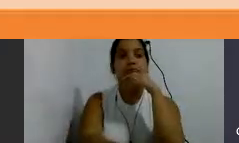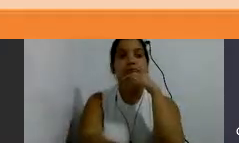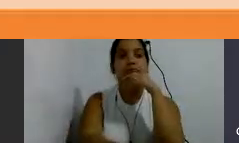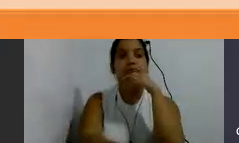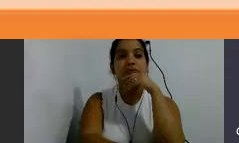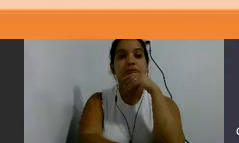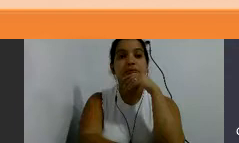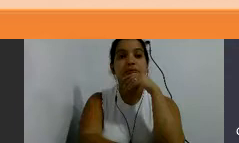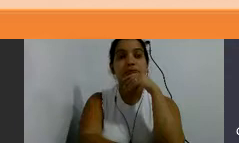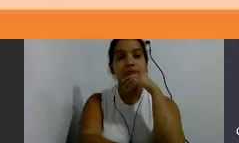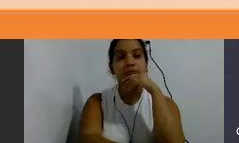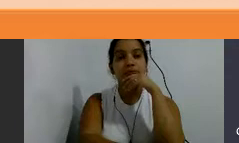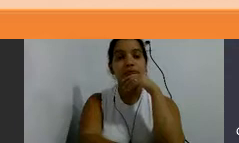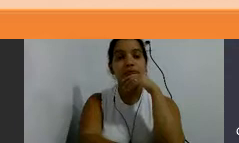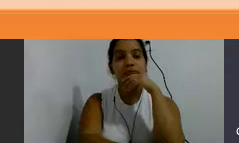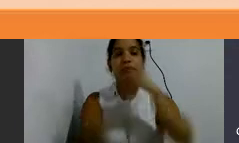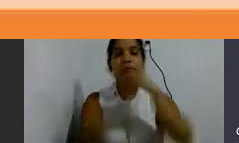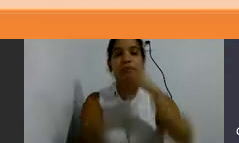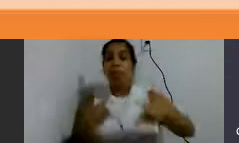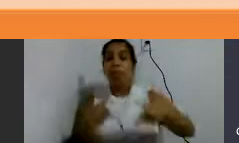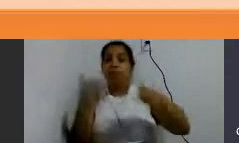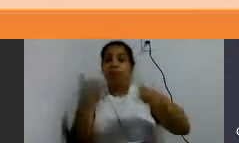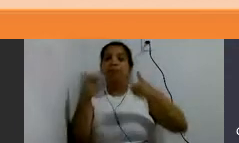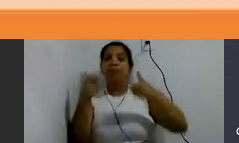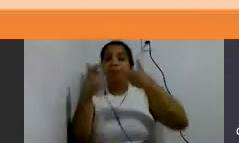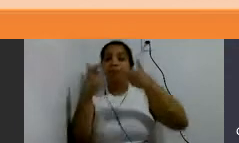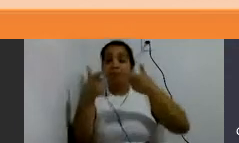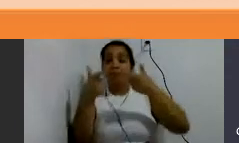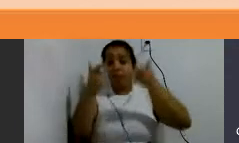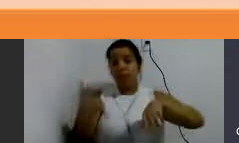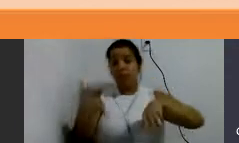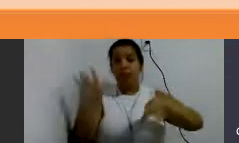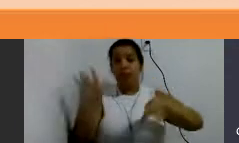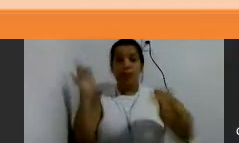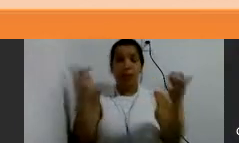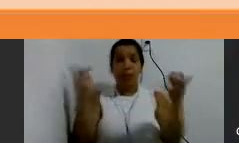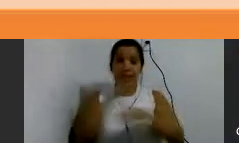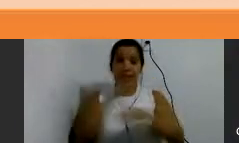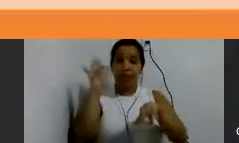local onde o triatomínio vai fazer o hematofagismo.